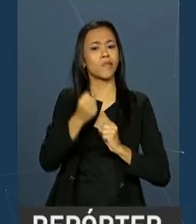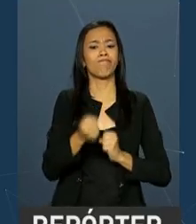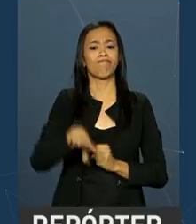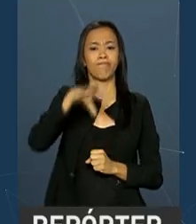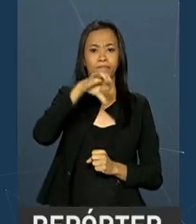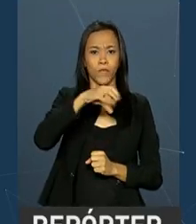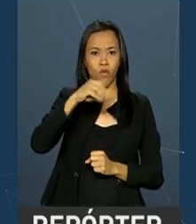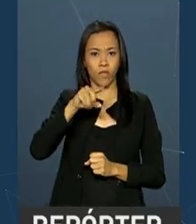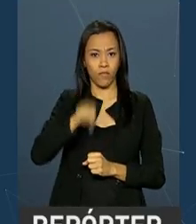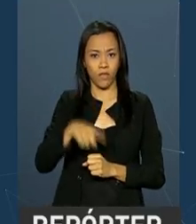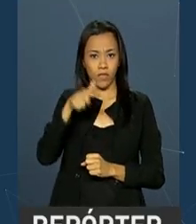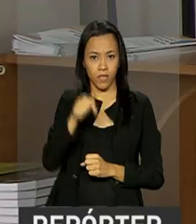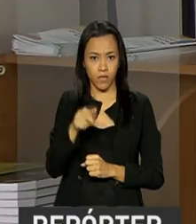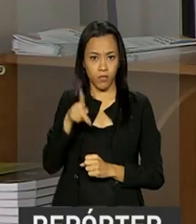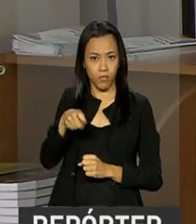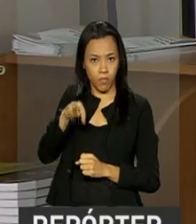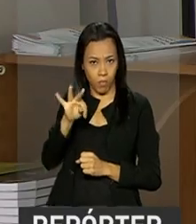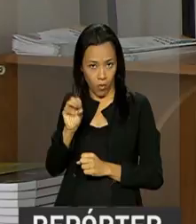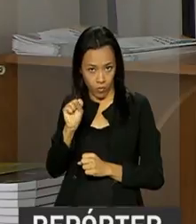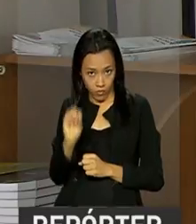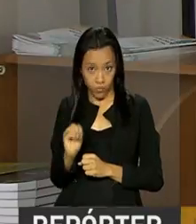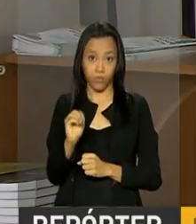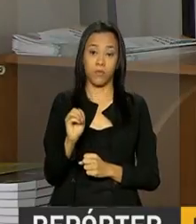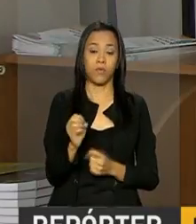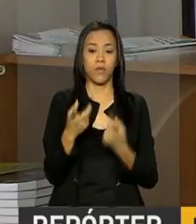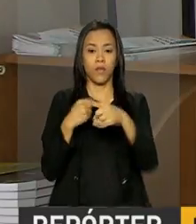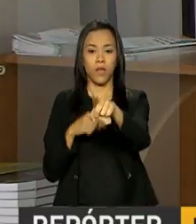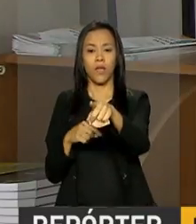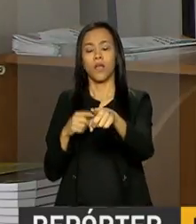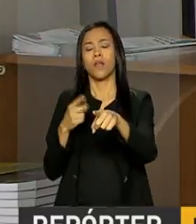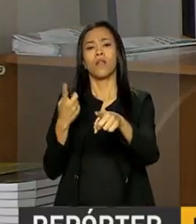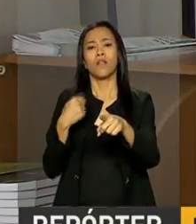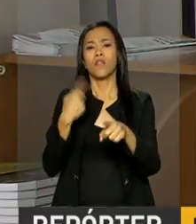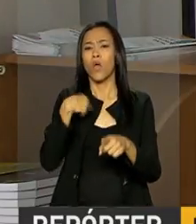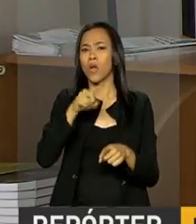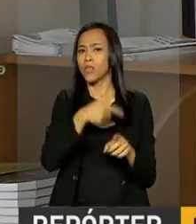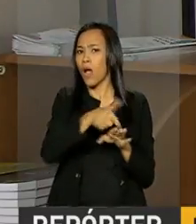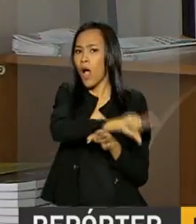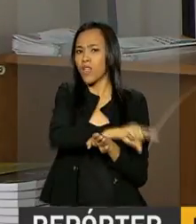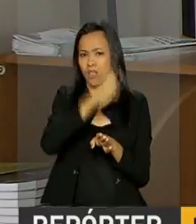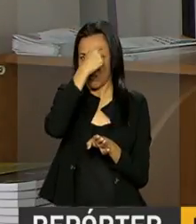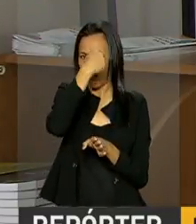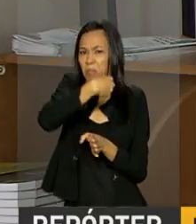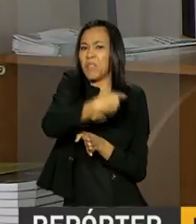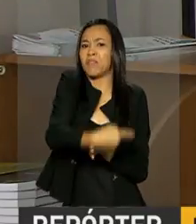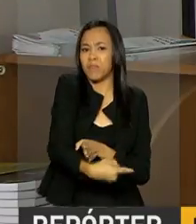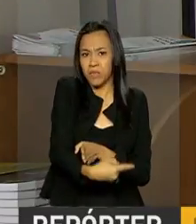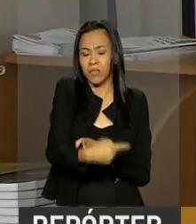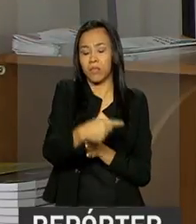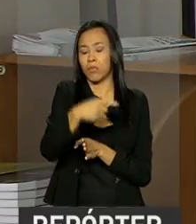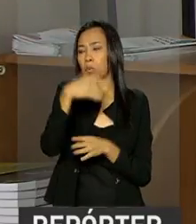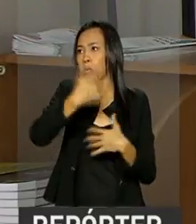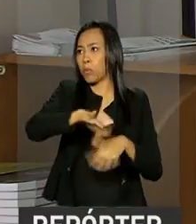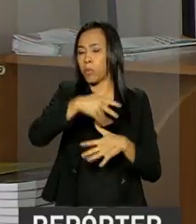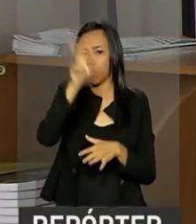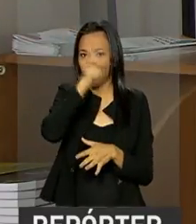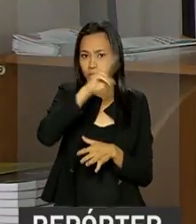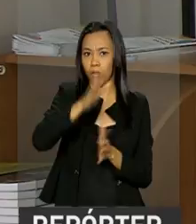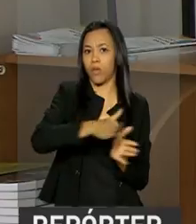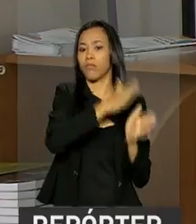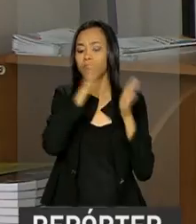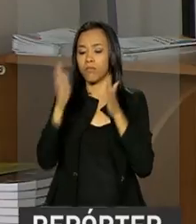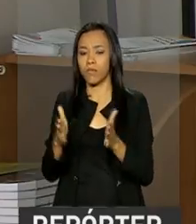90,7 pontos nós saímos um patamar de pessimismo dos maiores da história para uma situação